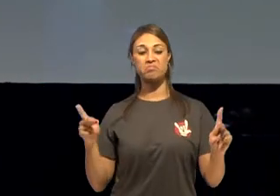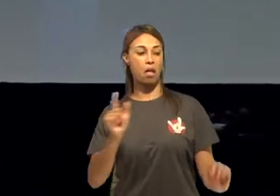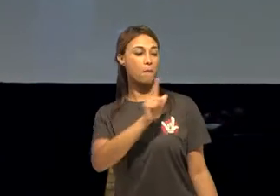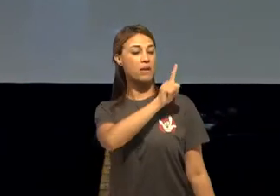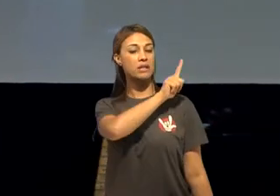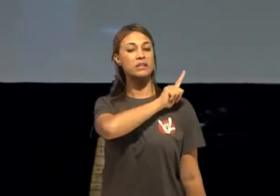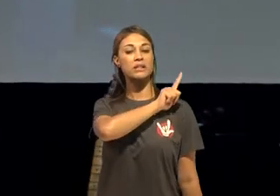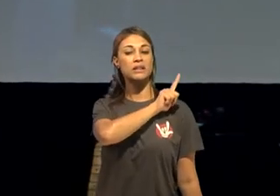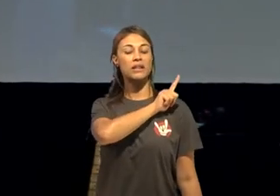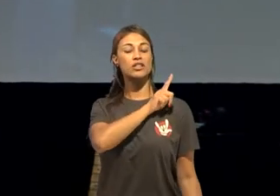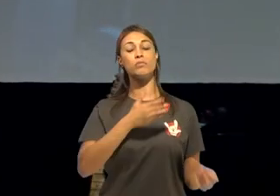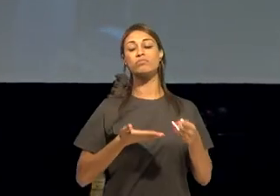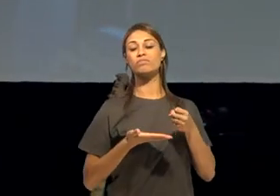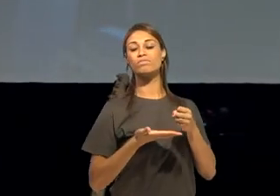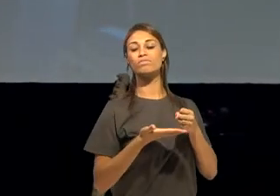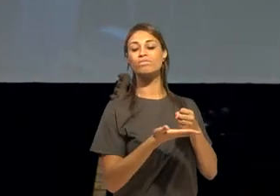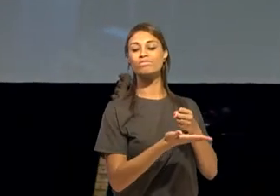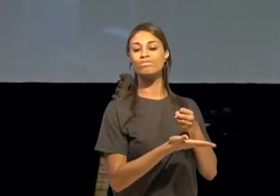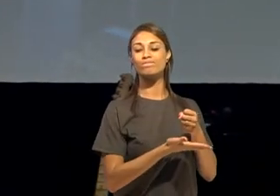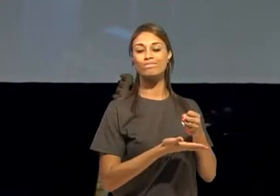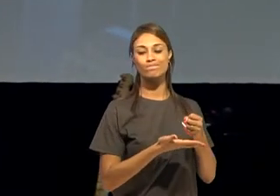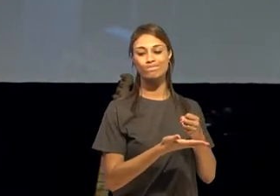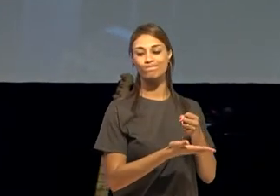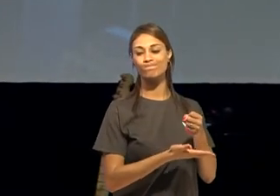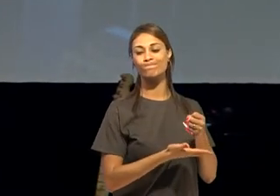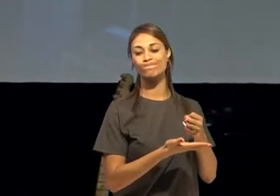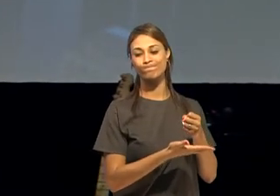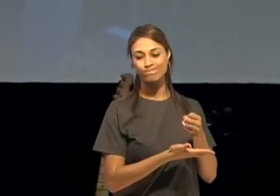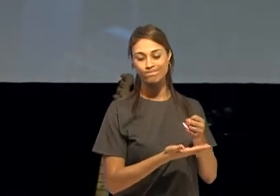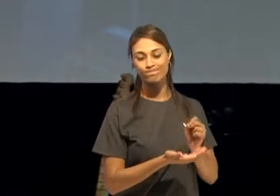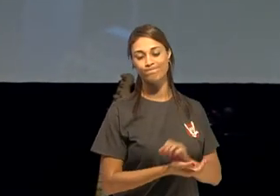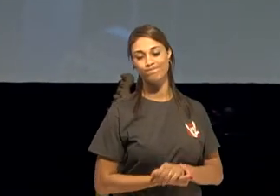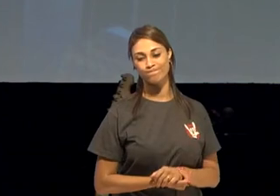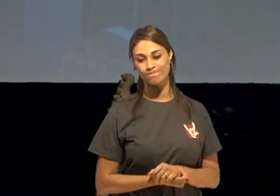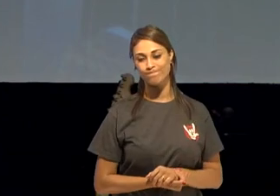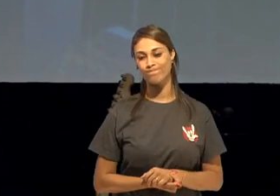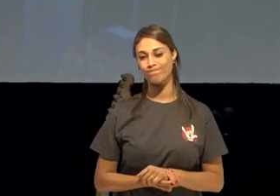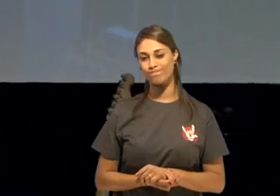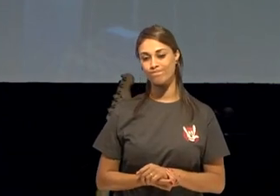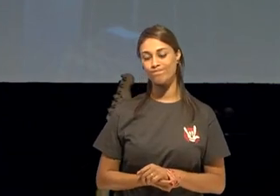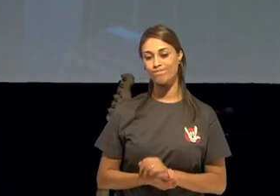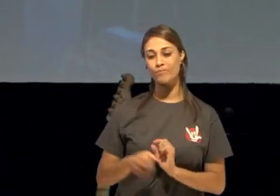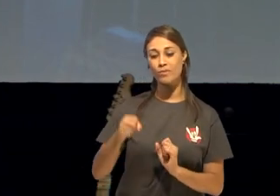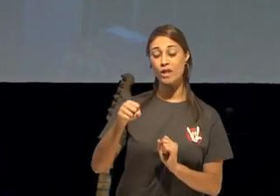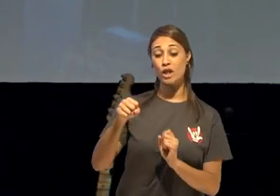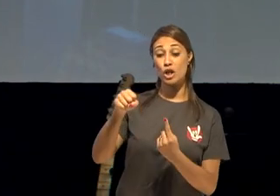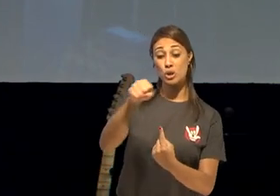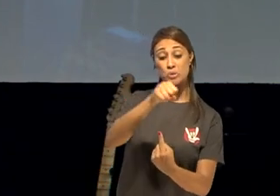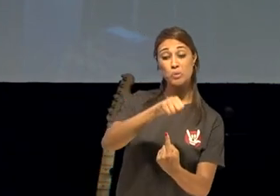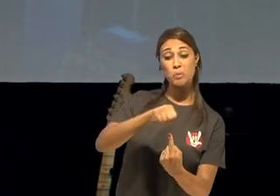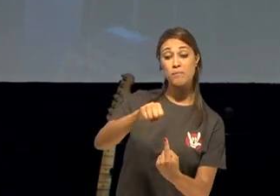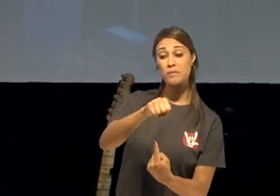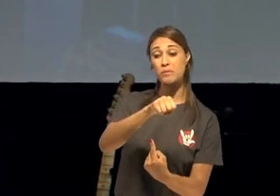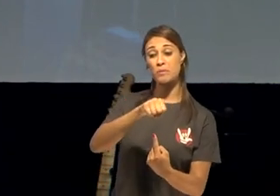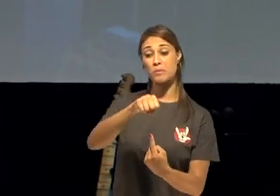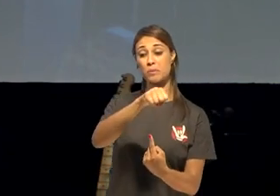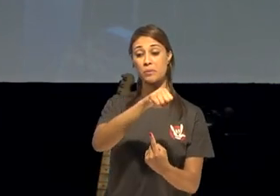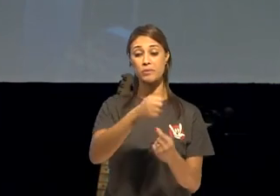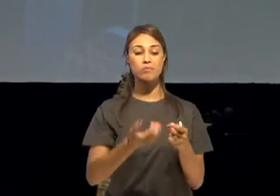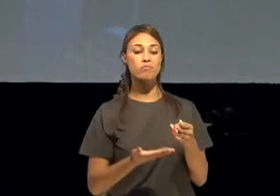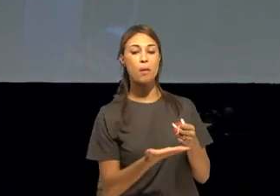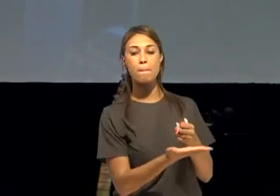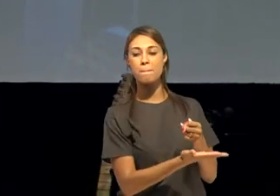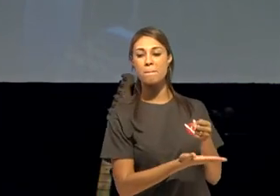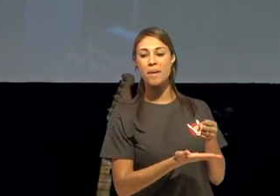Ótimos supervisores. Ótimos pregadores, mas supervisores rasos. Ótimos pregadores, mas